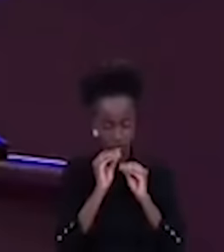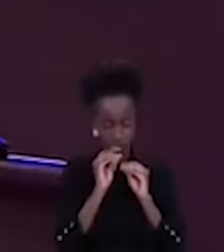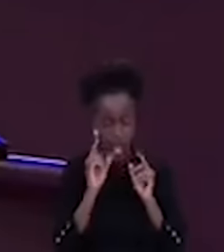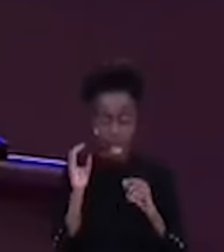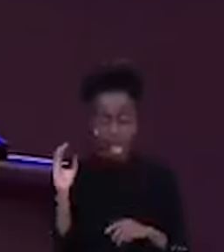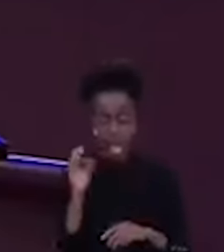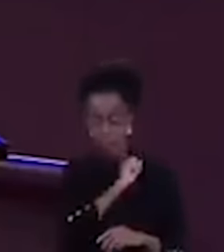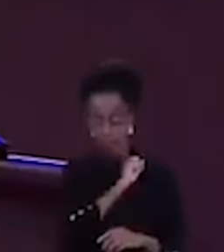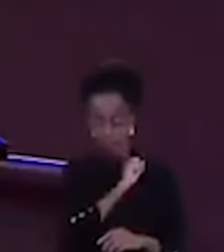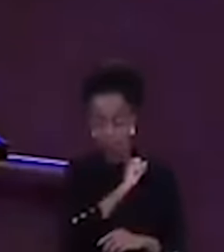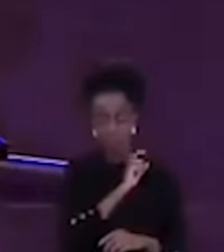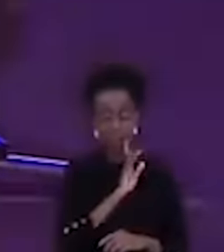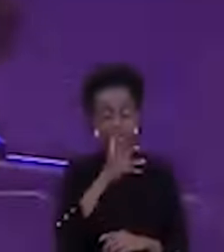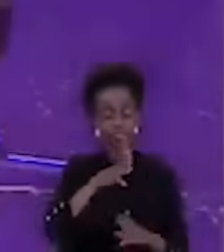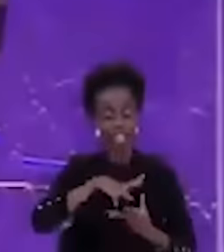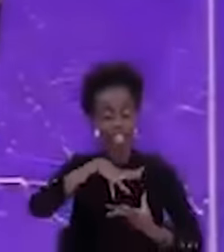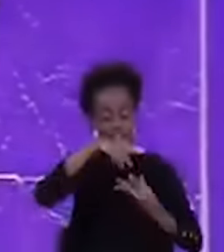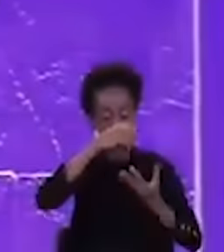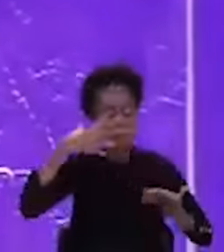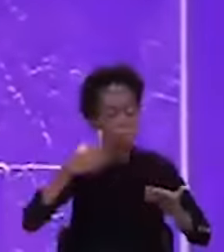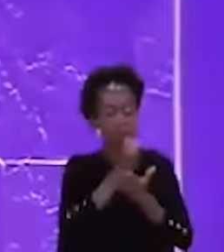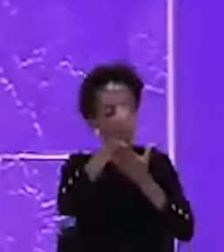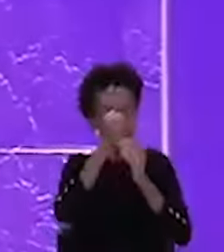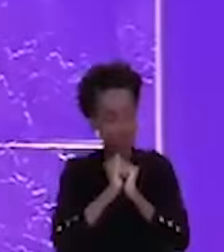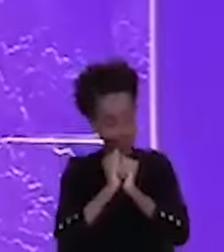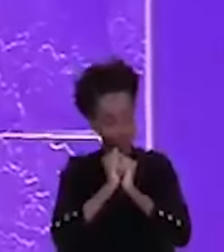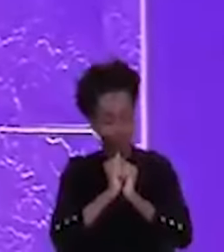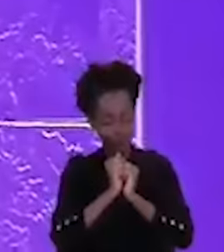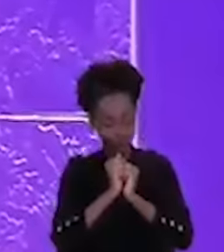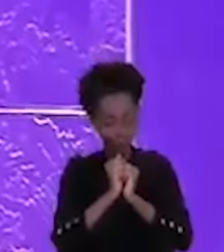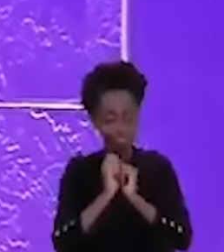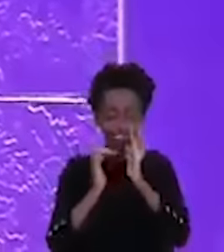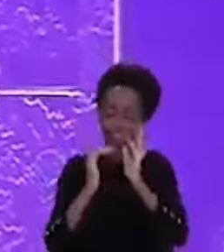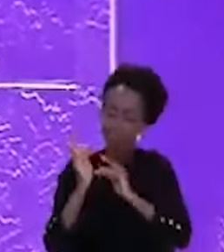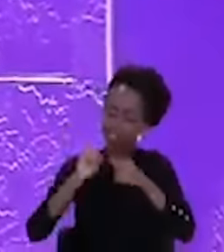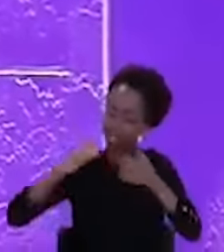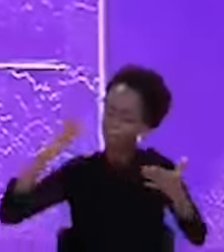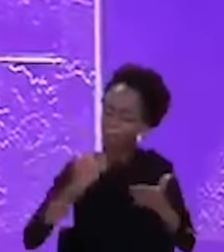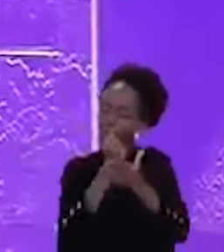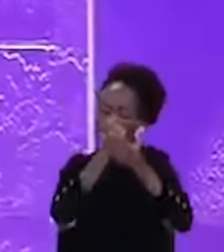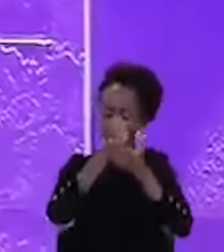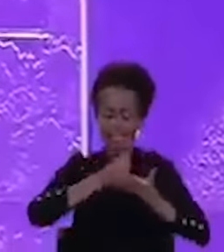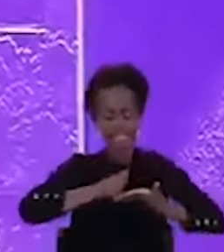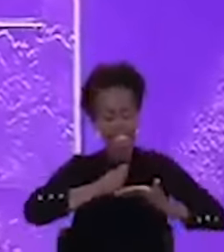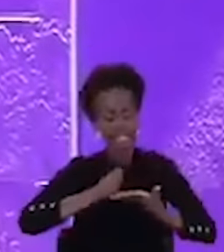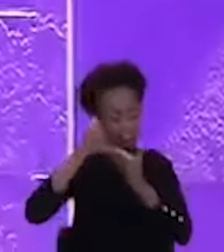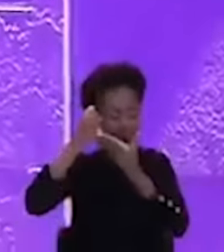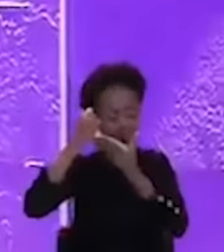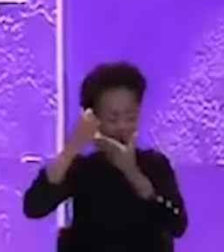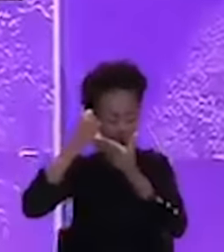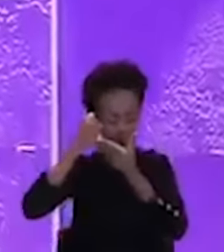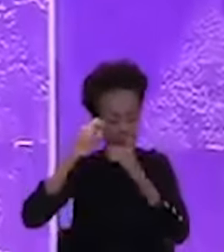de olhos, você será arrebatado. Literalmente, Ele levará o nosso corpo, não deixará o nosso